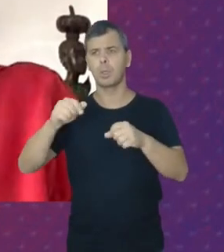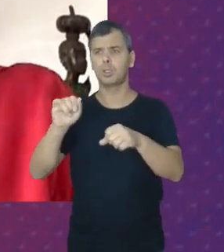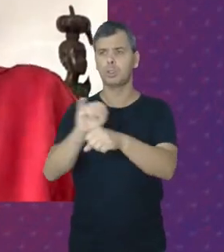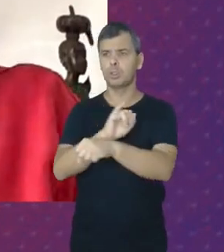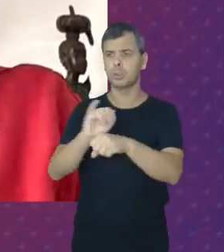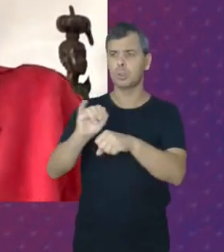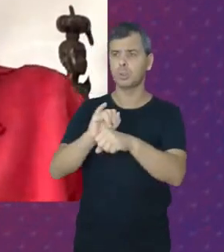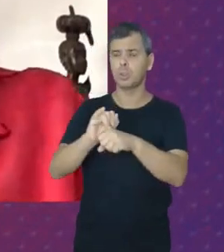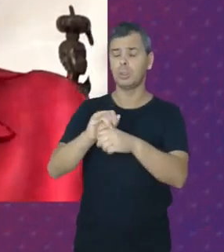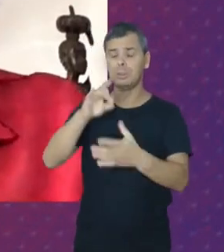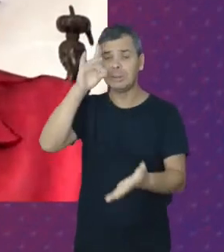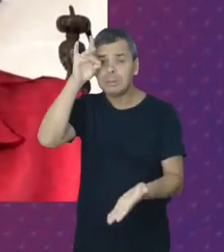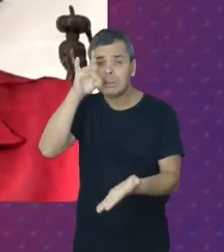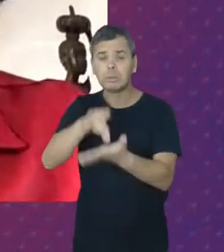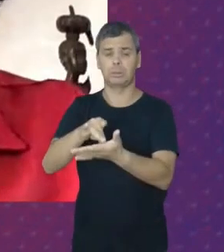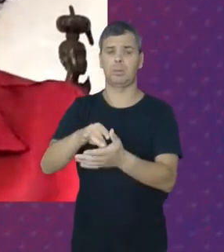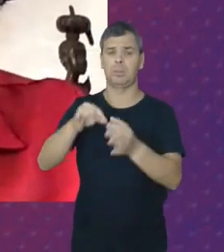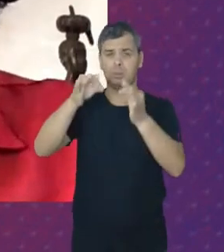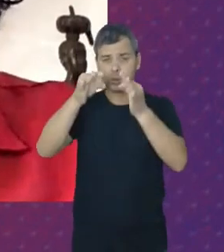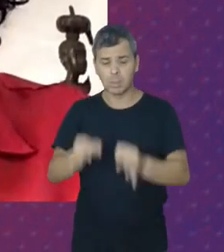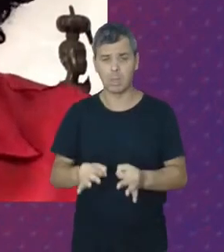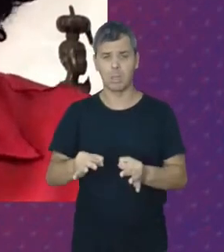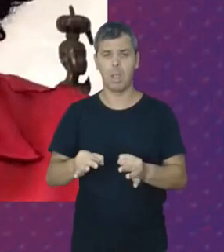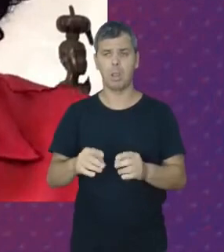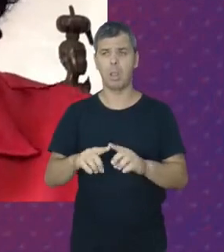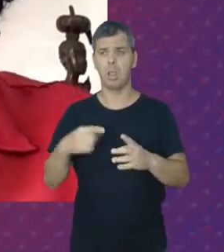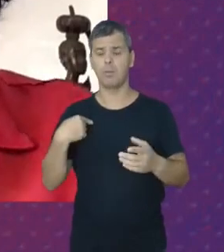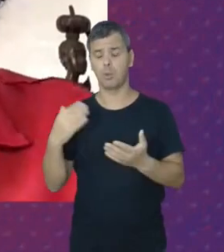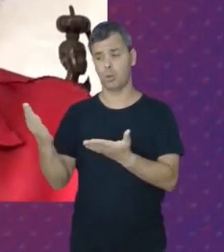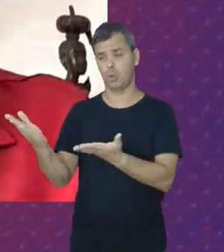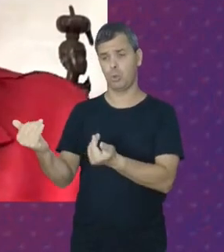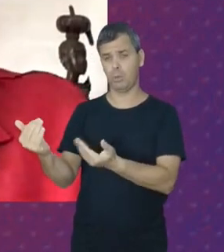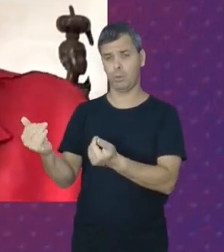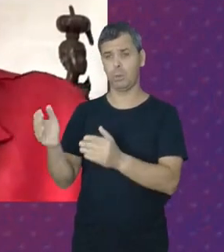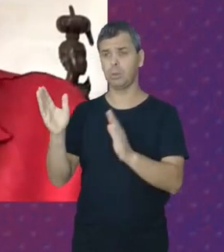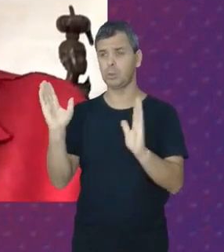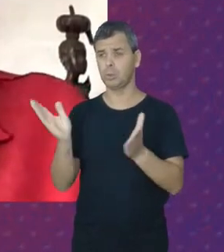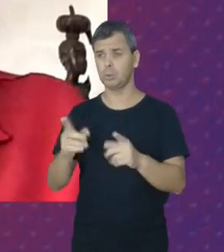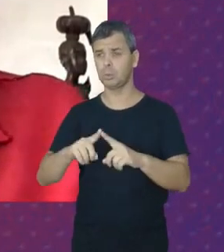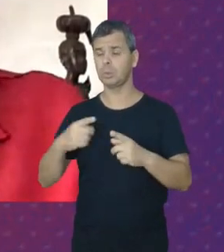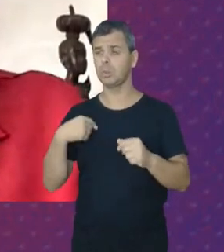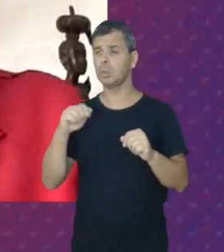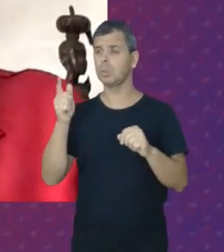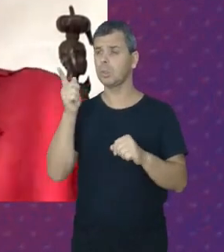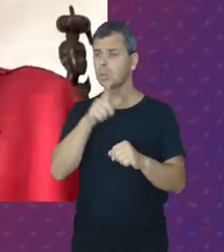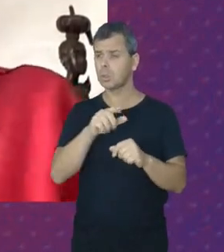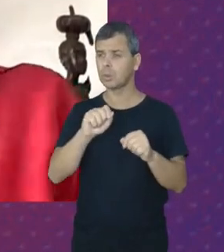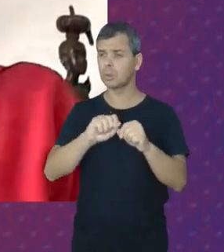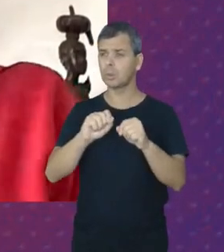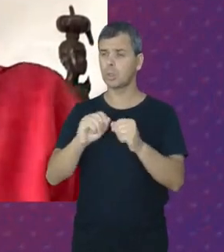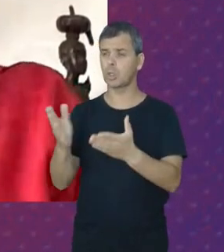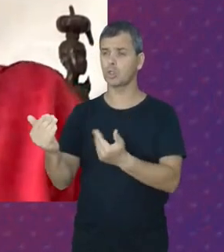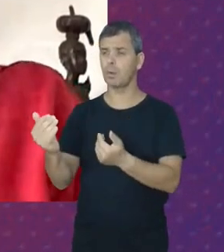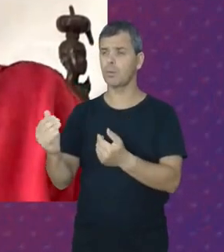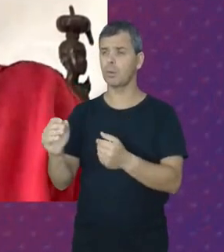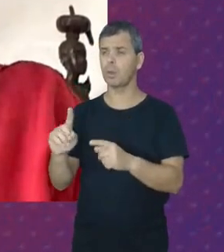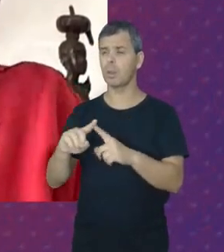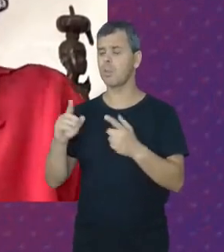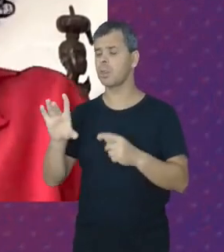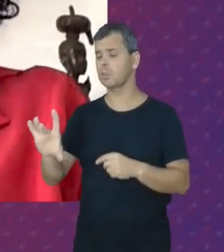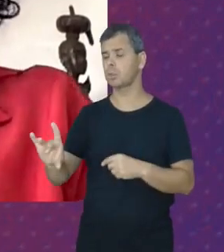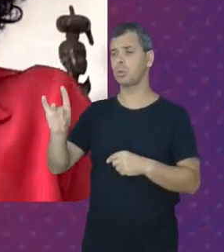Afirmativas Que levaram Que levaram Que levaram muitos Jovens Já pudessem Não mais Optar